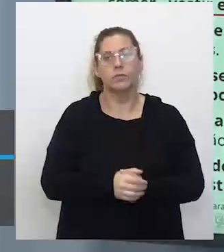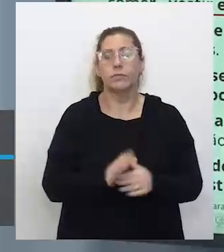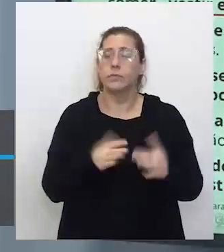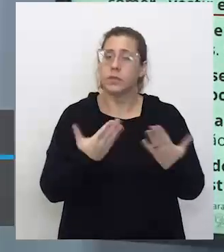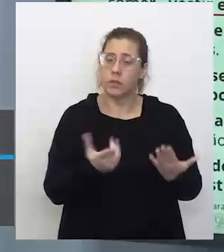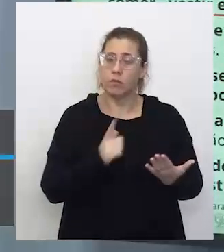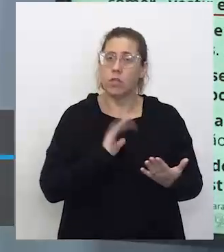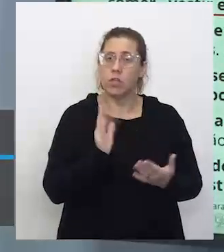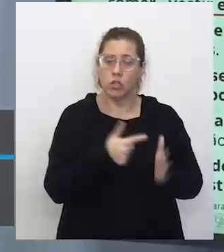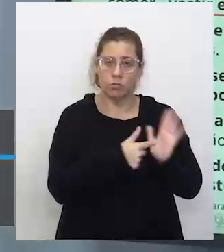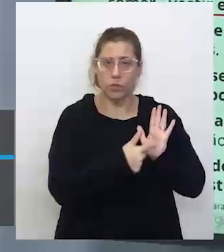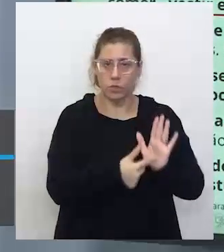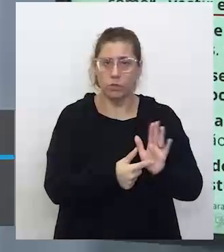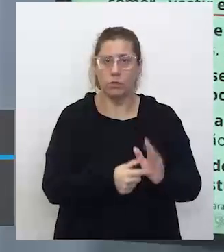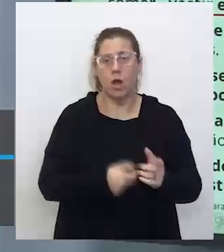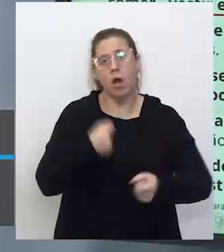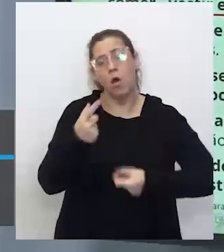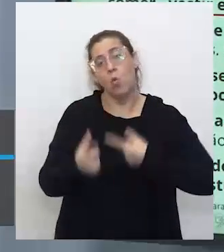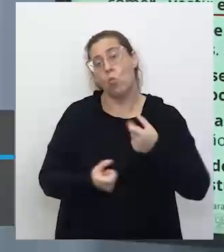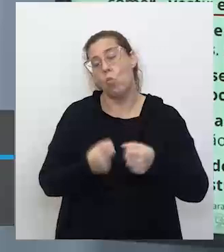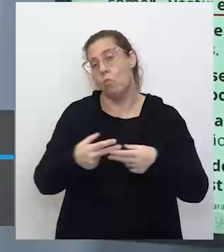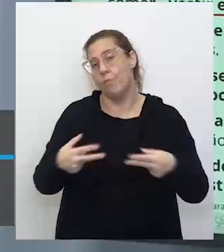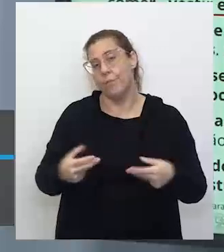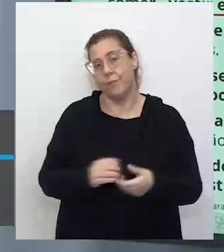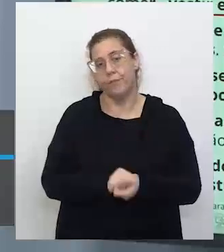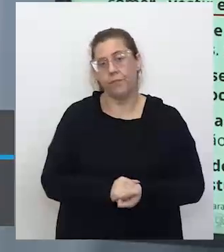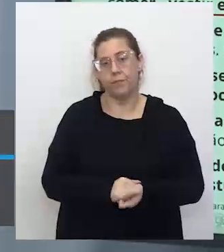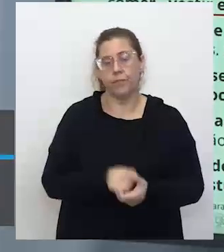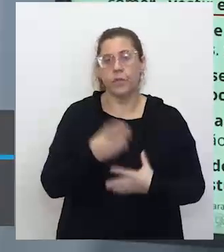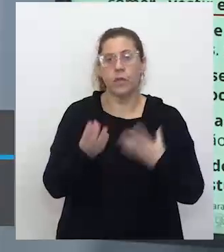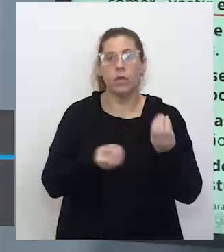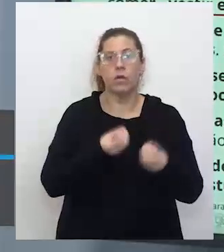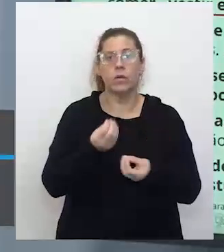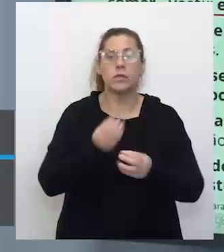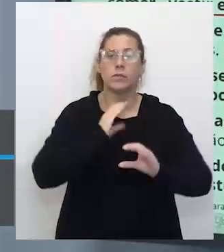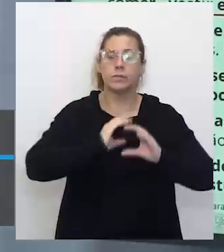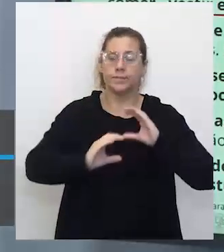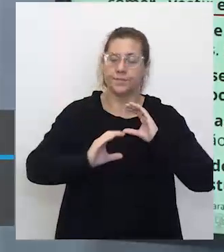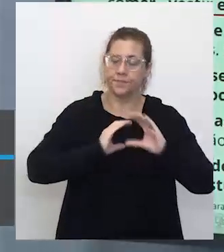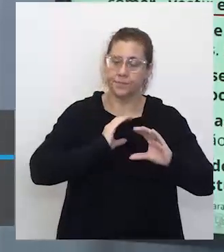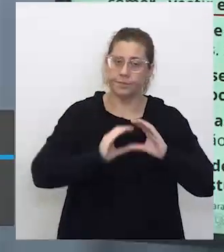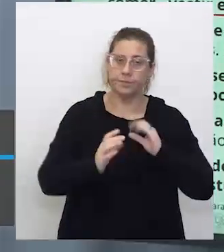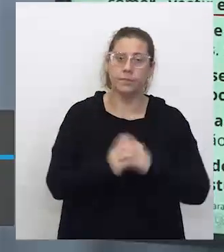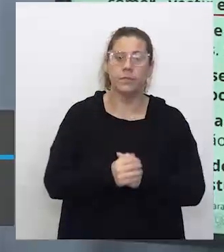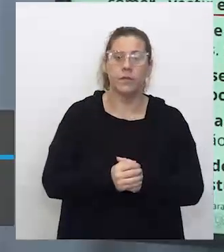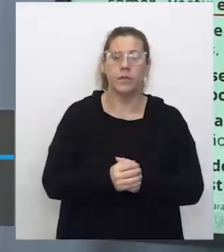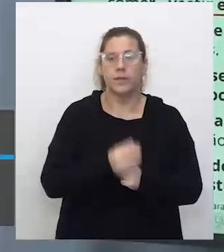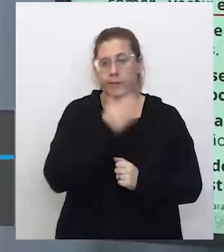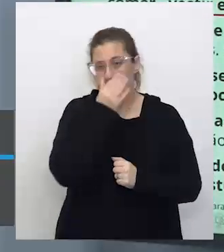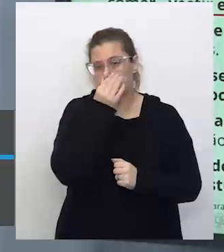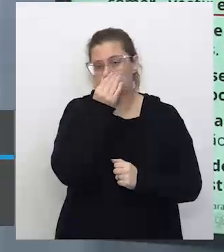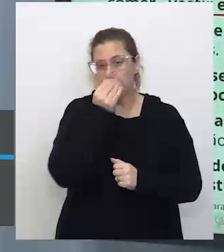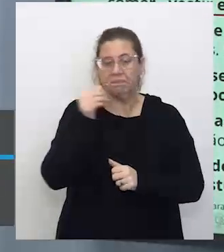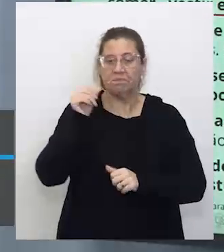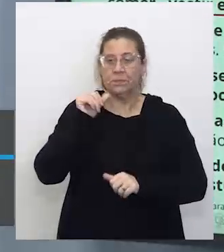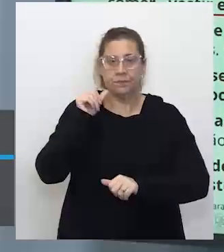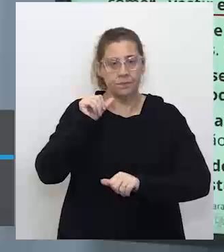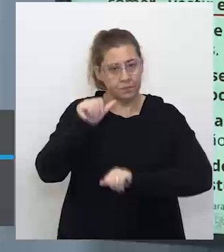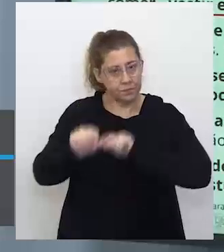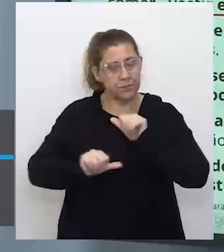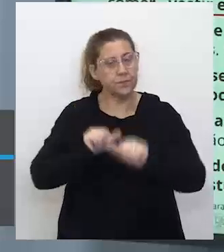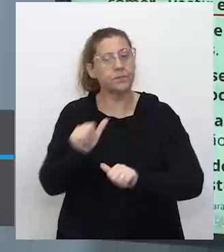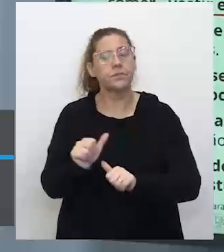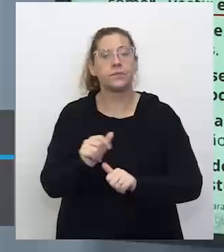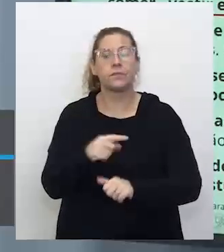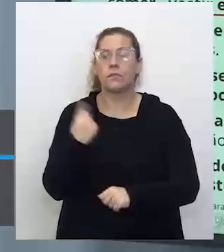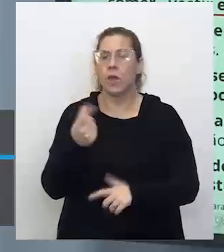vocês já trouxeram aqui alguns elementos sobre como a comunicação ela vem se transformando e nós